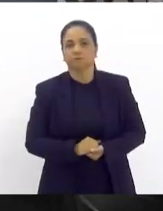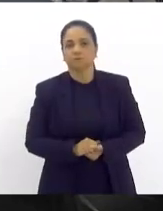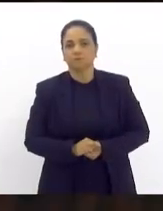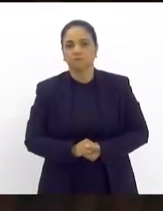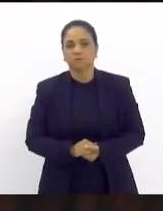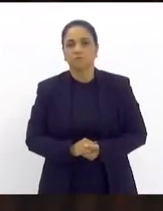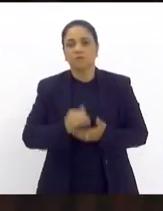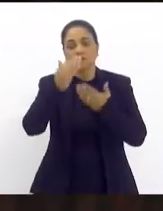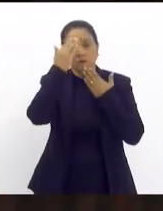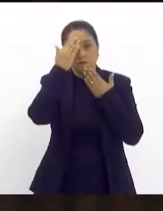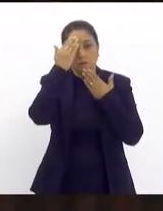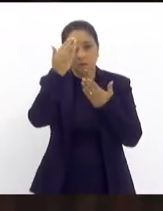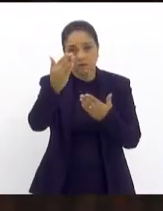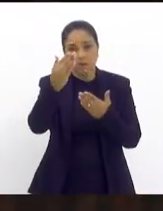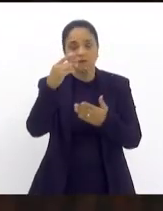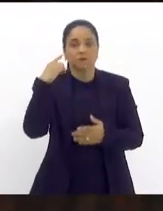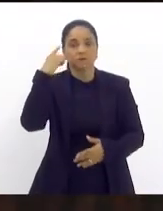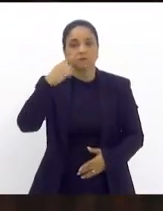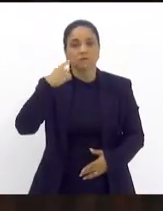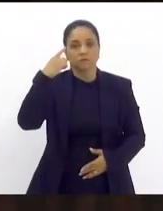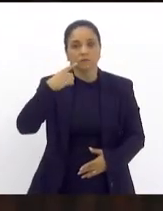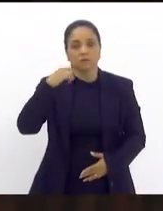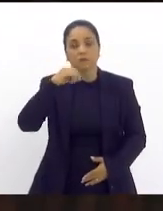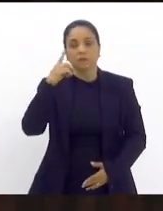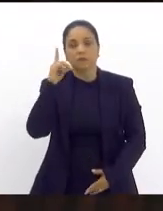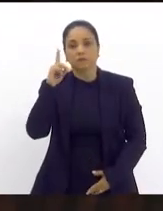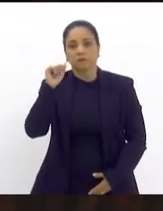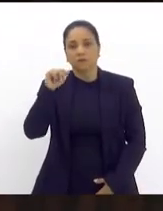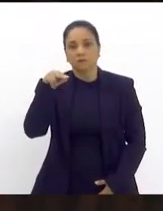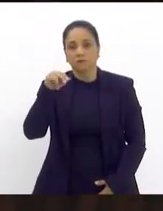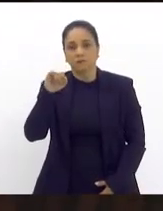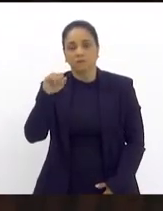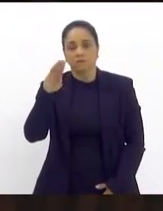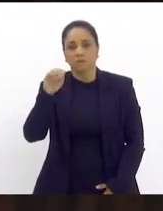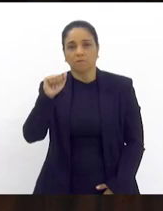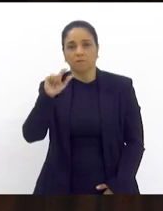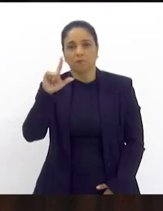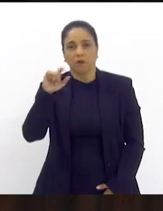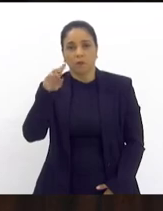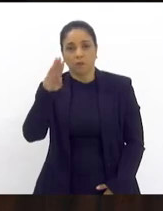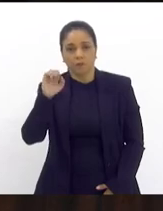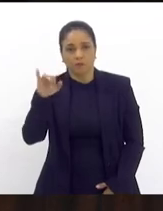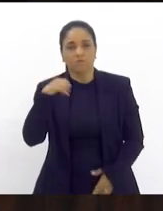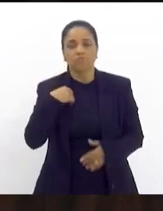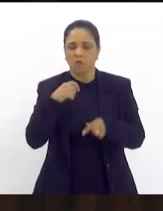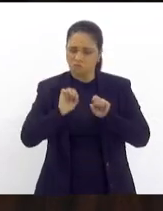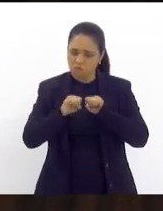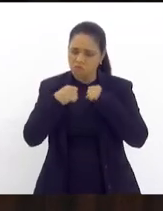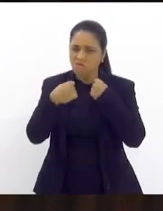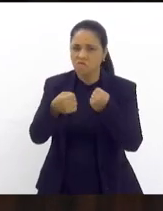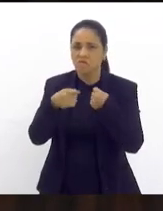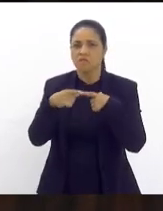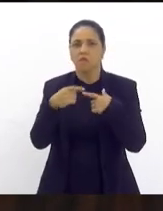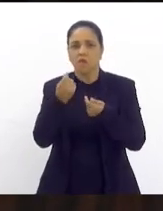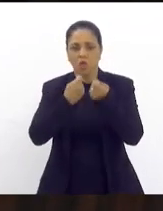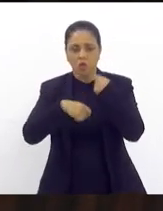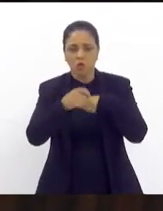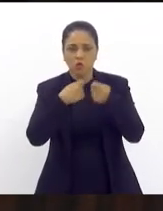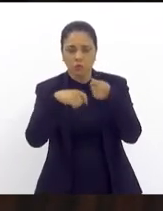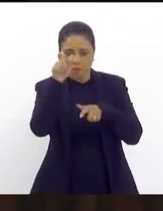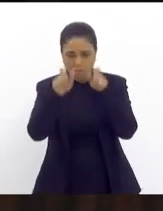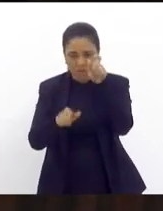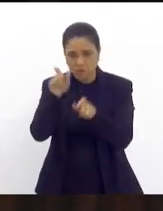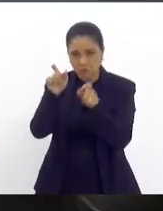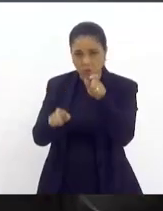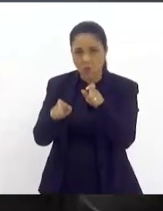Obrigada deputada Dani Balbi costumo sempre defender que a nossa economia é feita de gente é feita de renda na mão